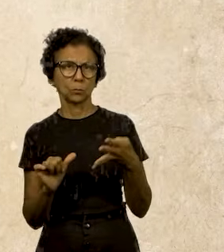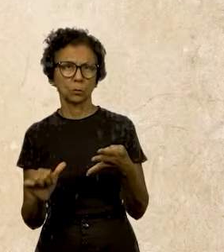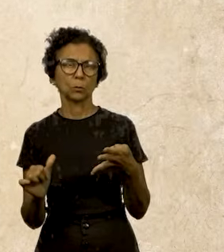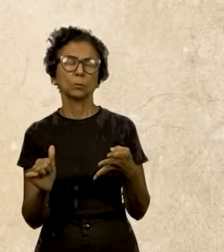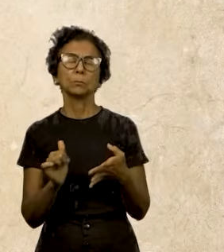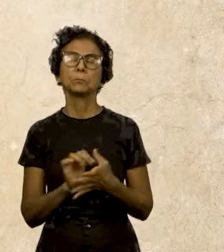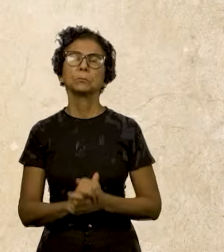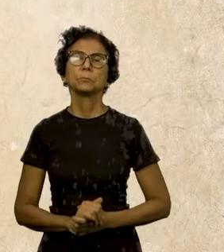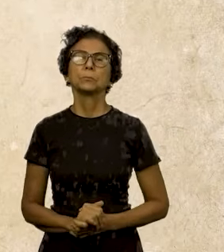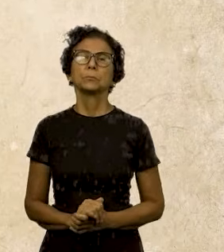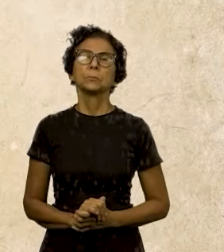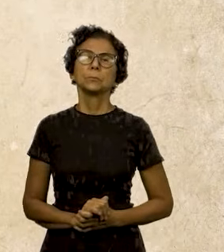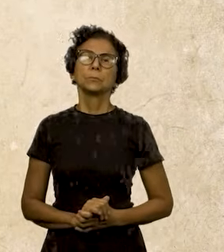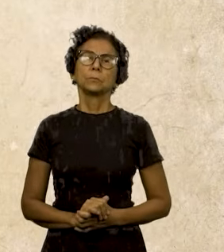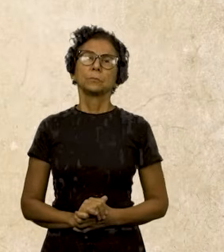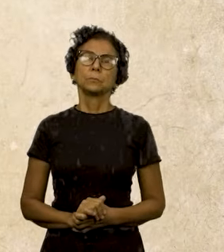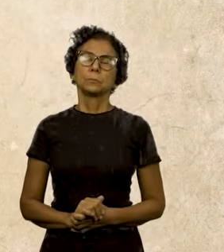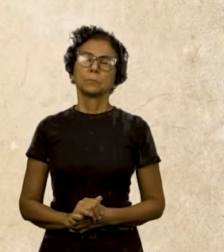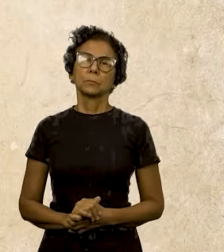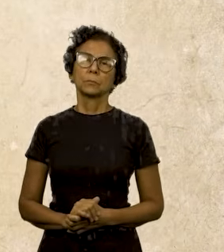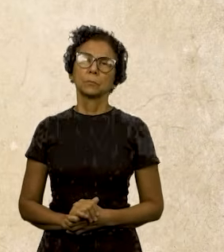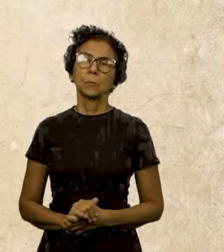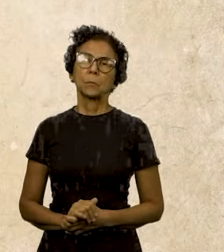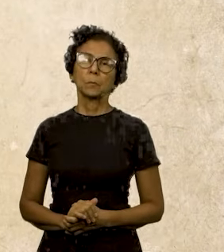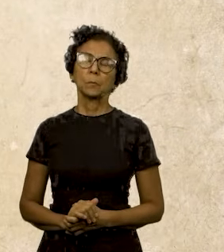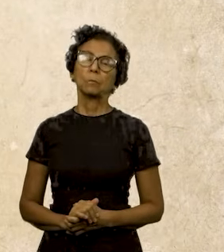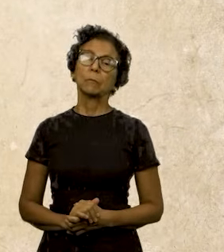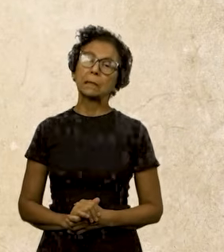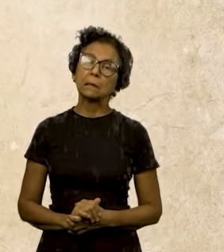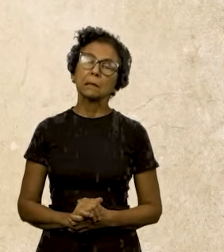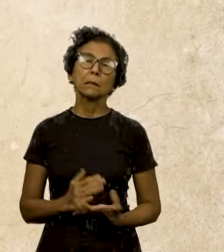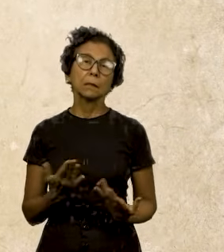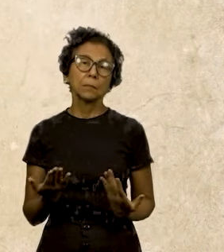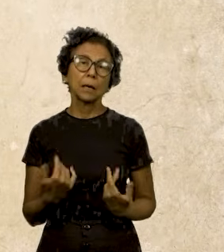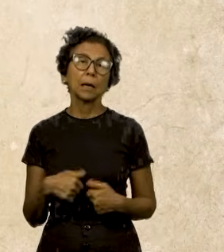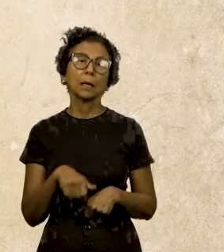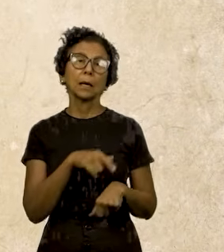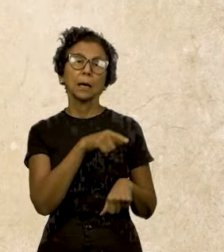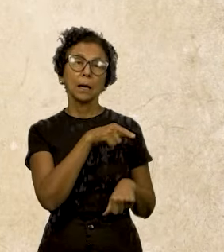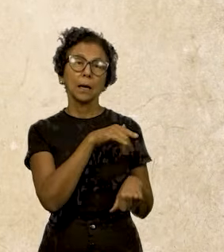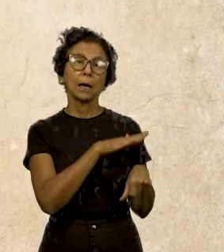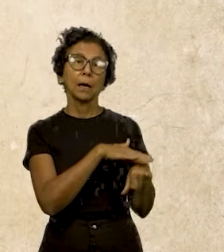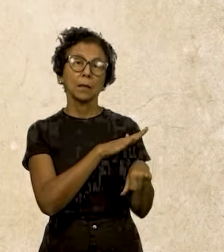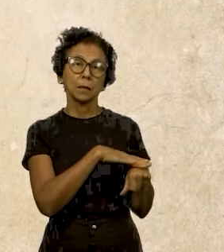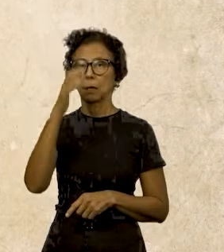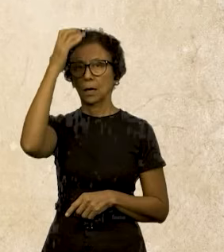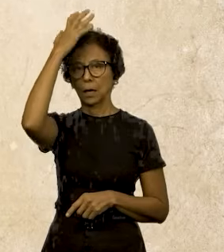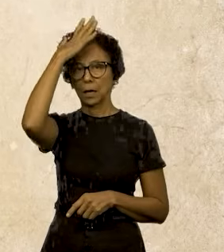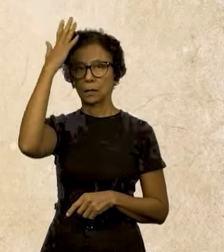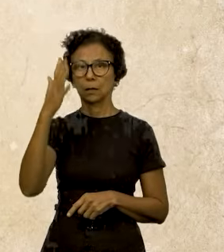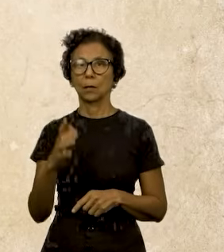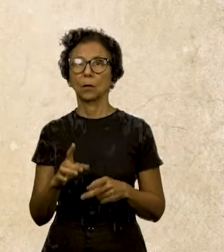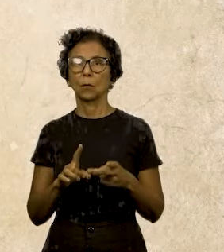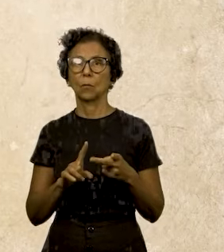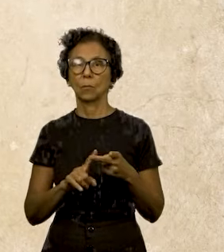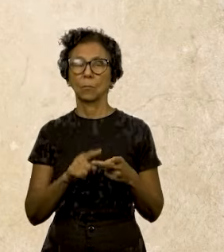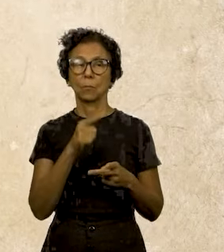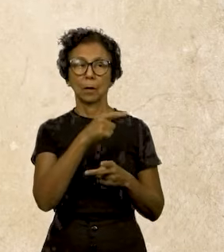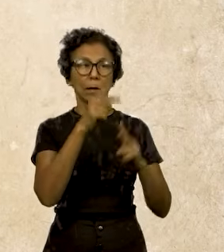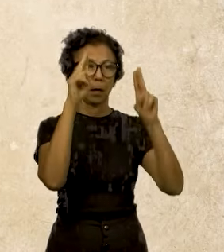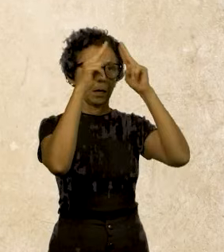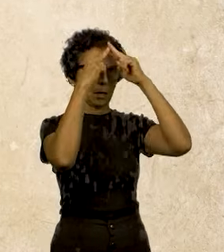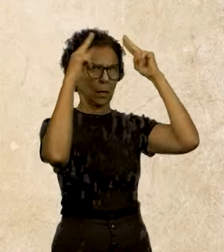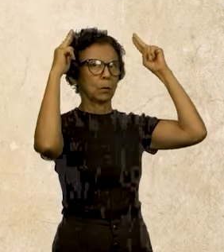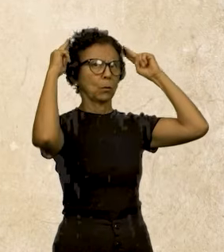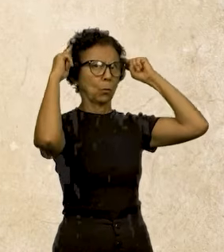anciãos lá do sinédrio, né? Mas o governo era dele, então Herodes, eles colocaram